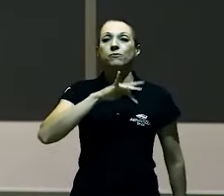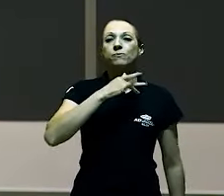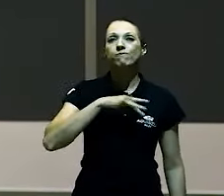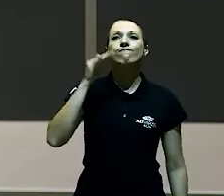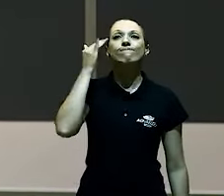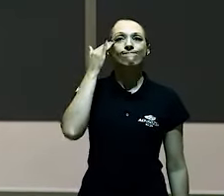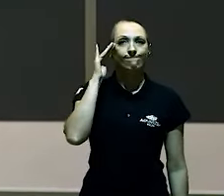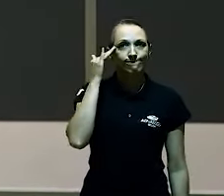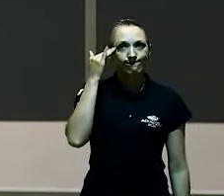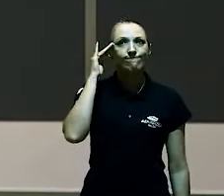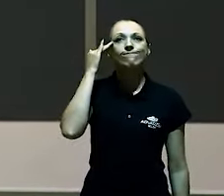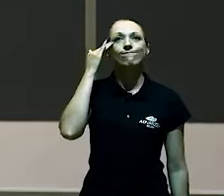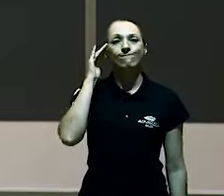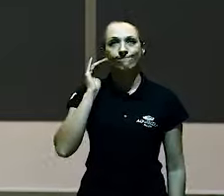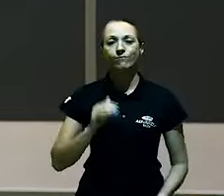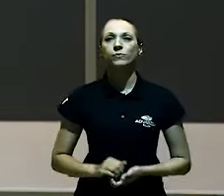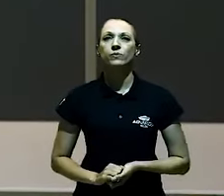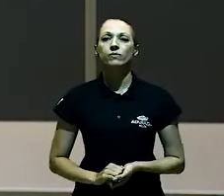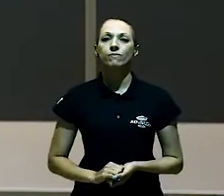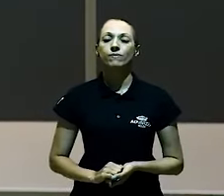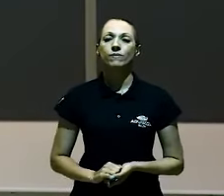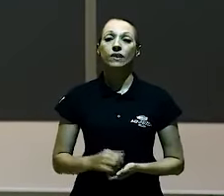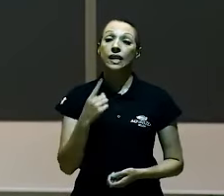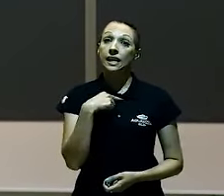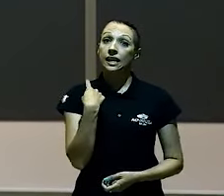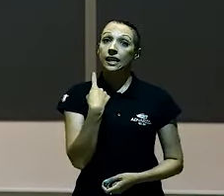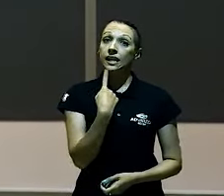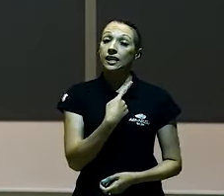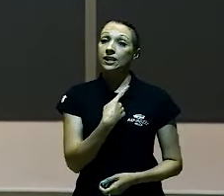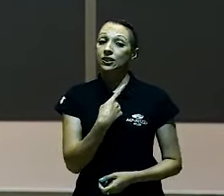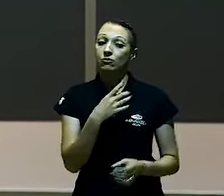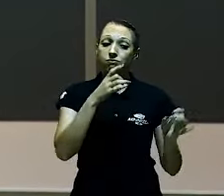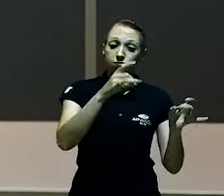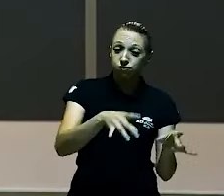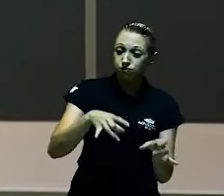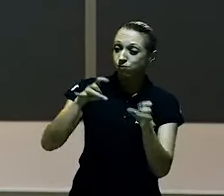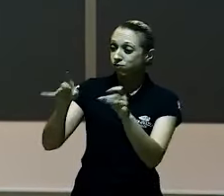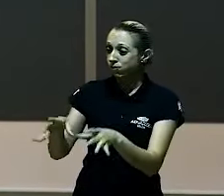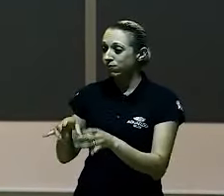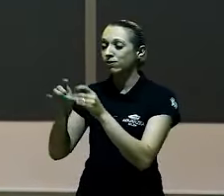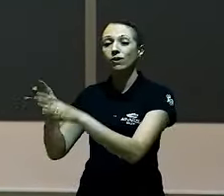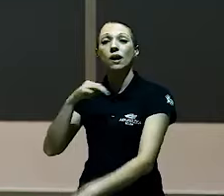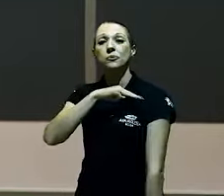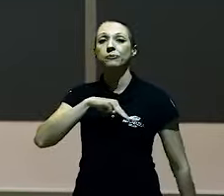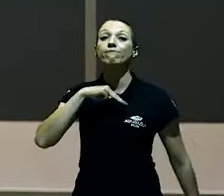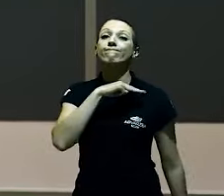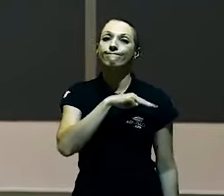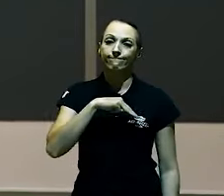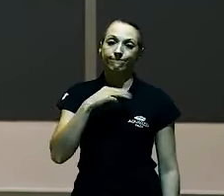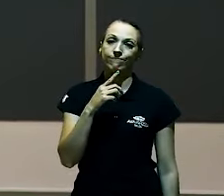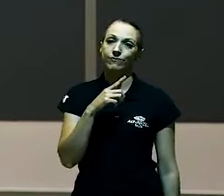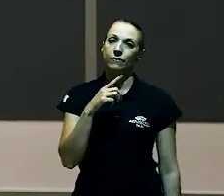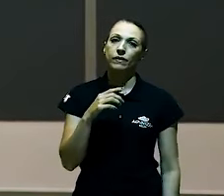Deus. E cada vez que nós deixamos de fazer missões, como Jonas, nós